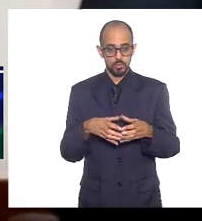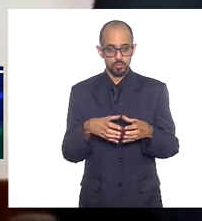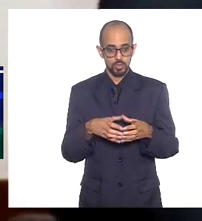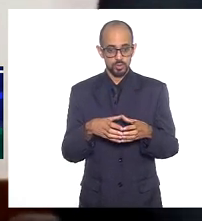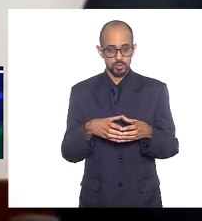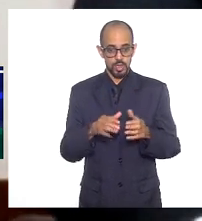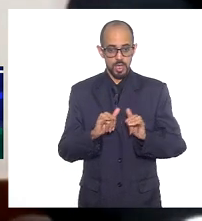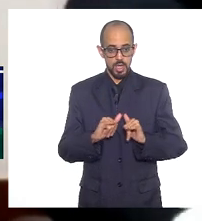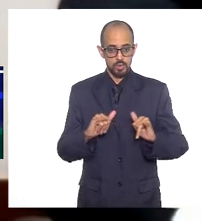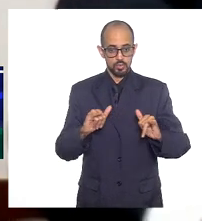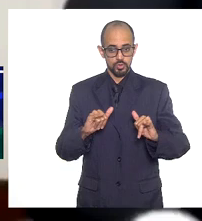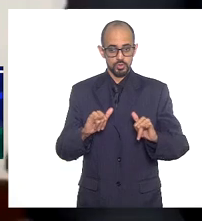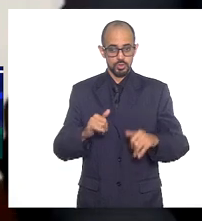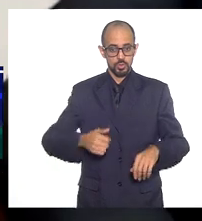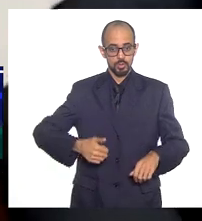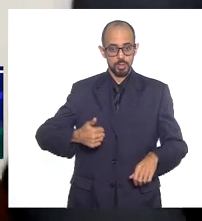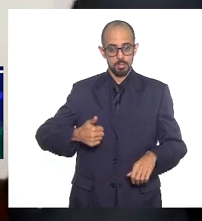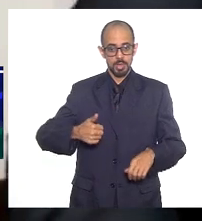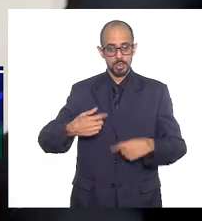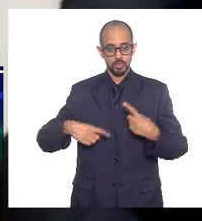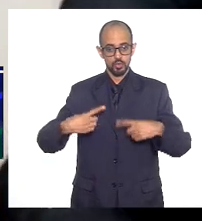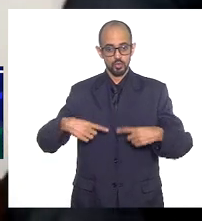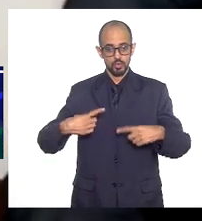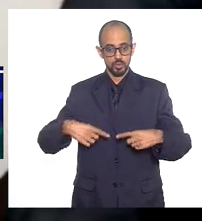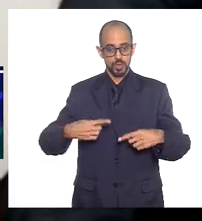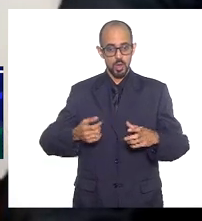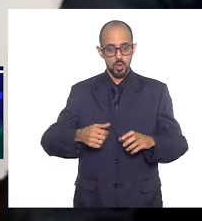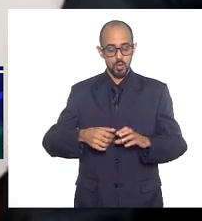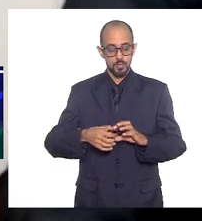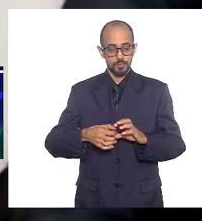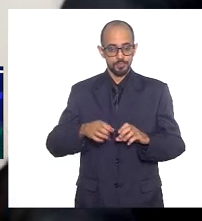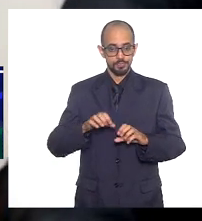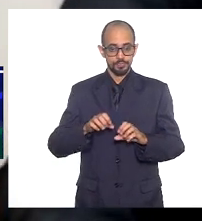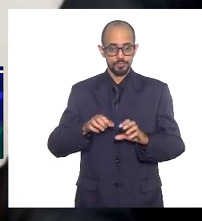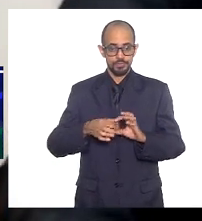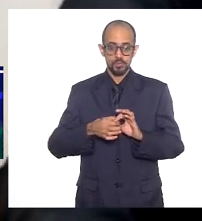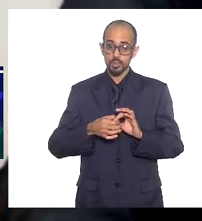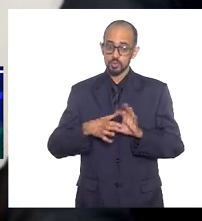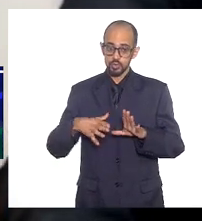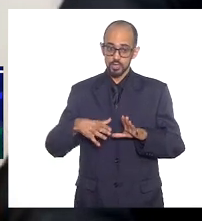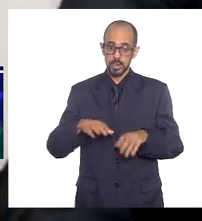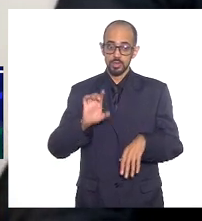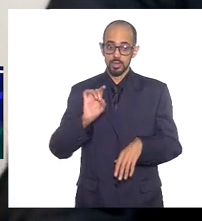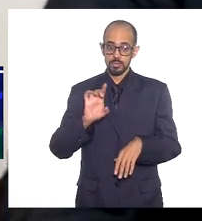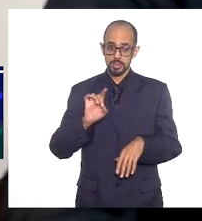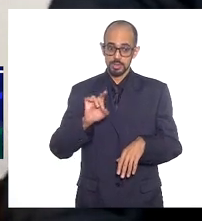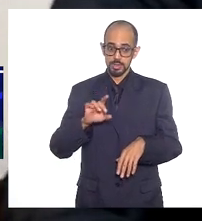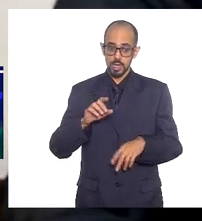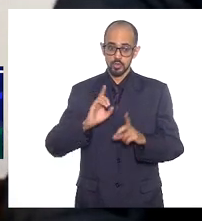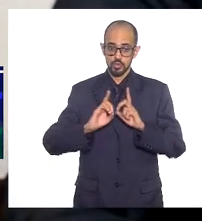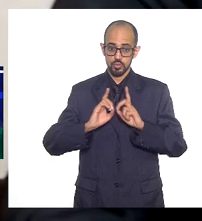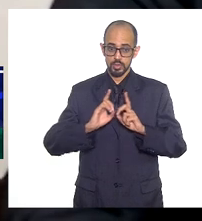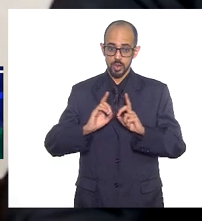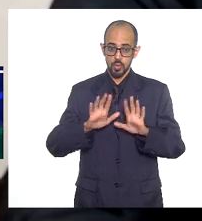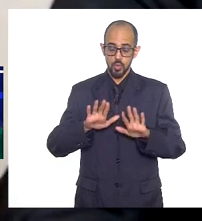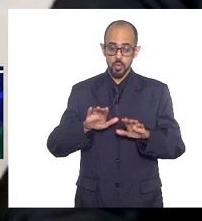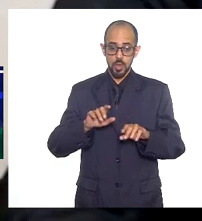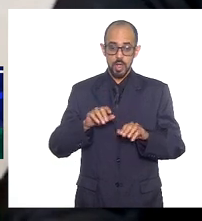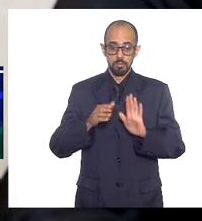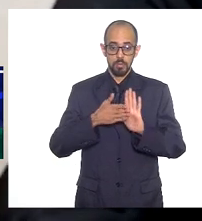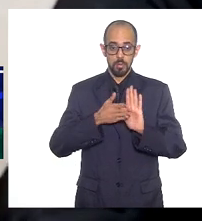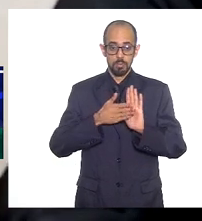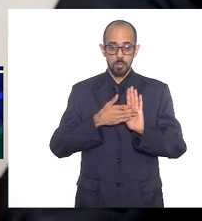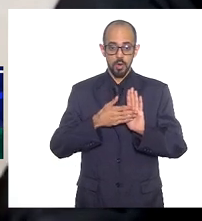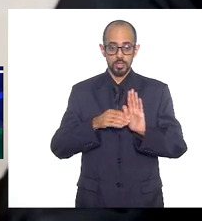em tramitação ordinária em primeira discussão, sujeito a disposições especiais de acordo com o artigo 9.2 do Regimento Interno, proposta de emenda